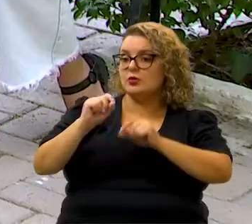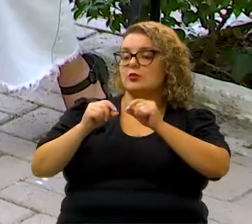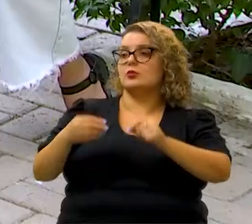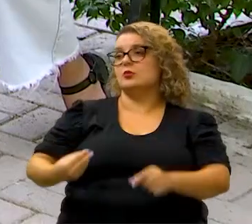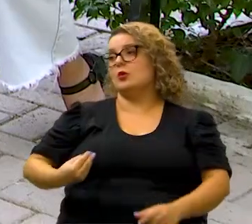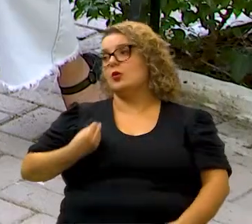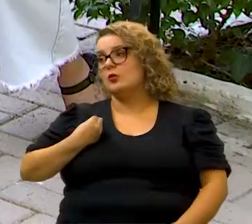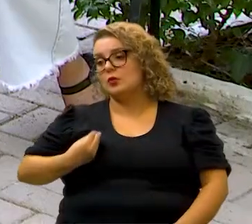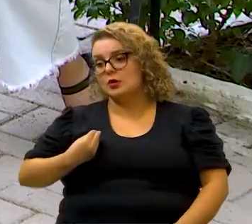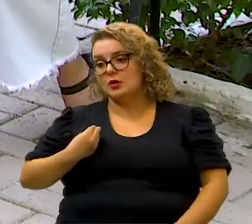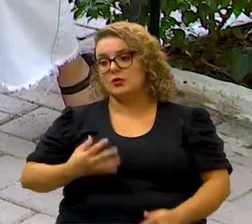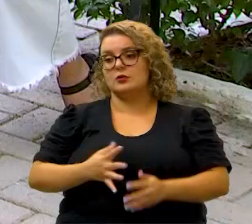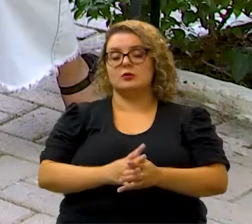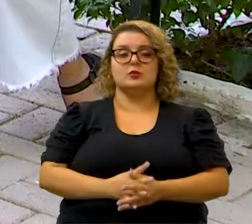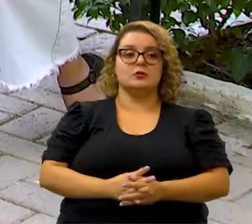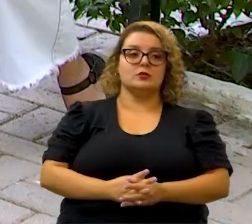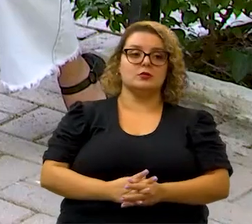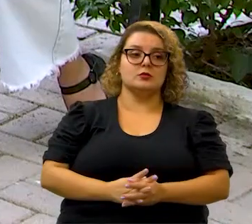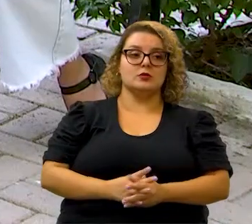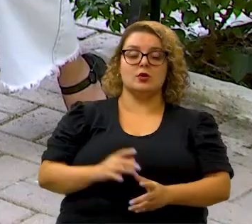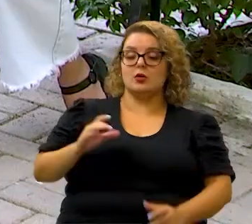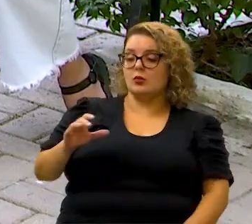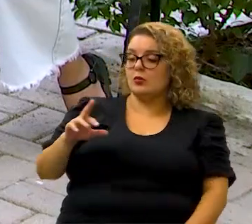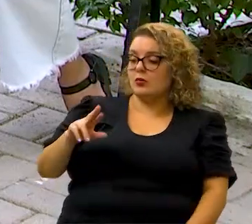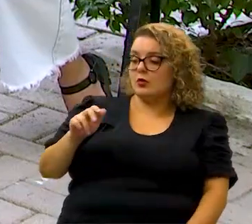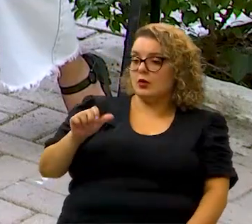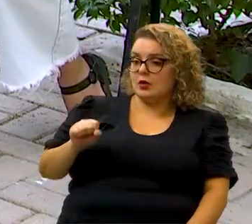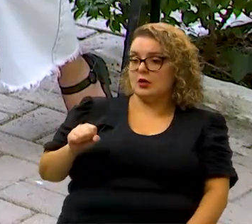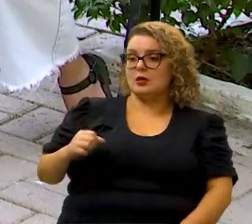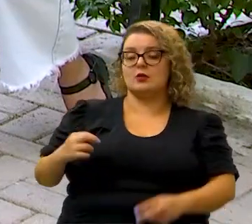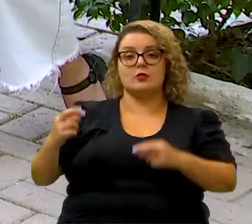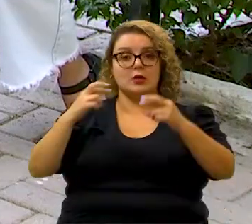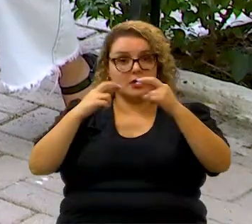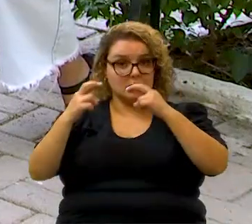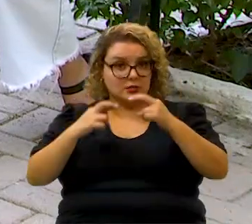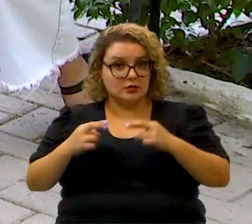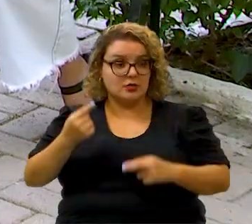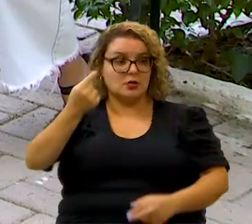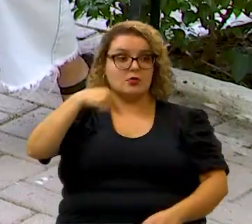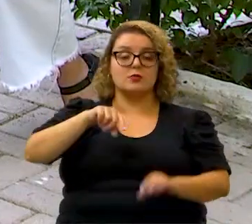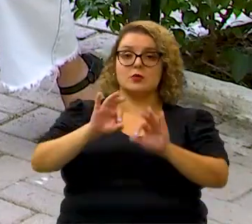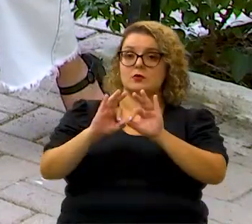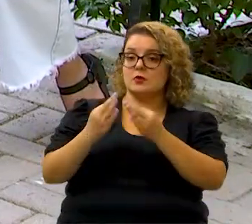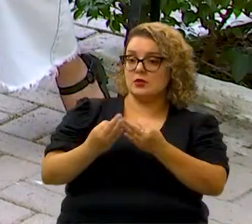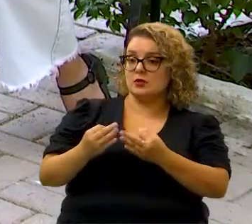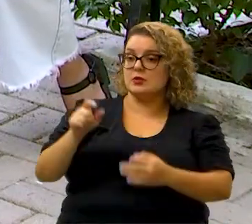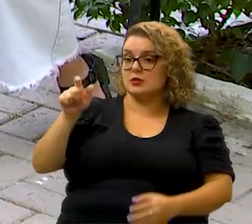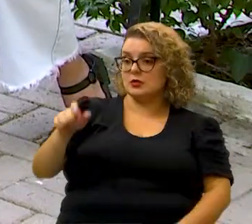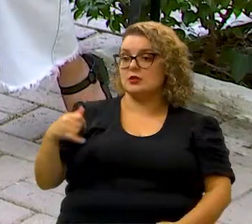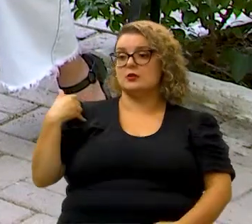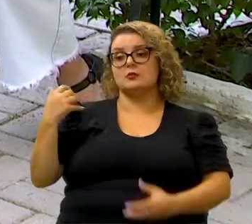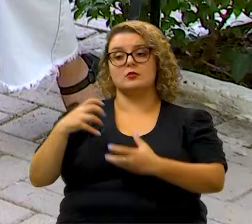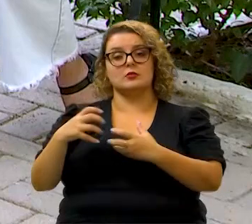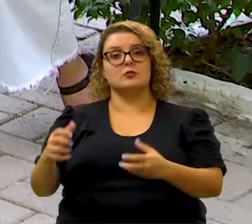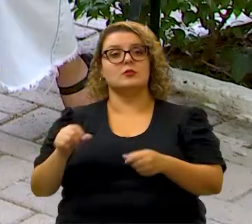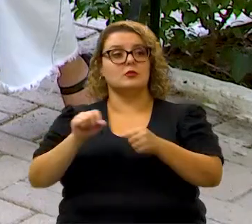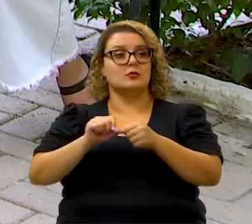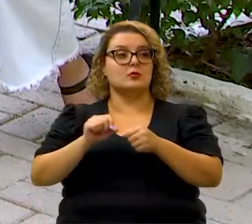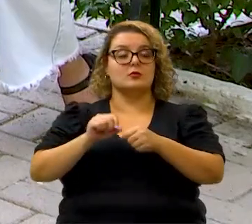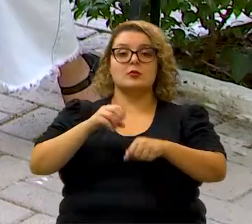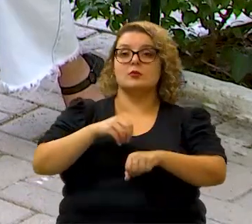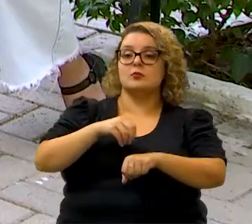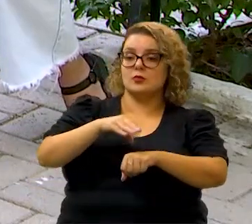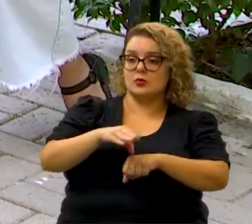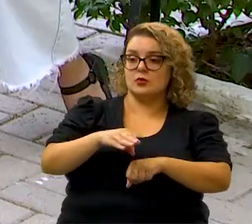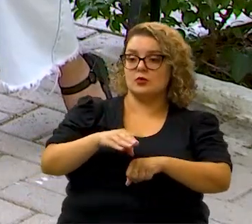inserida, né, o que ele está vivenciando. E aí o CRAS vai analisar o perfil dessa família, dessa pessoa idosa